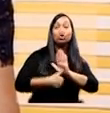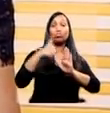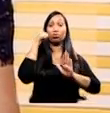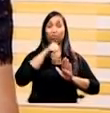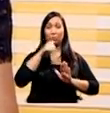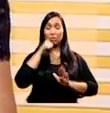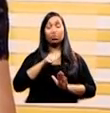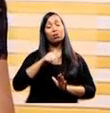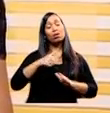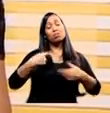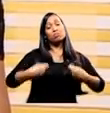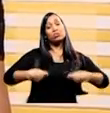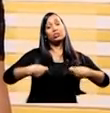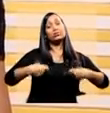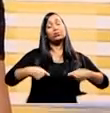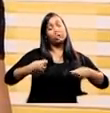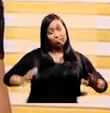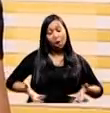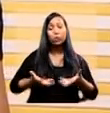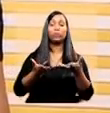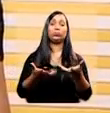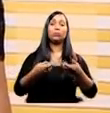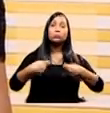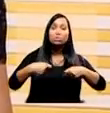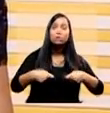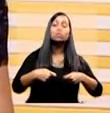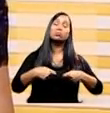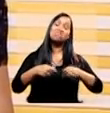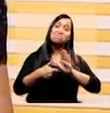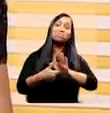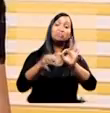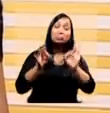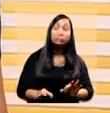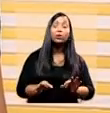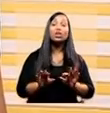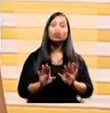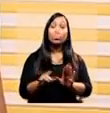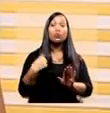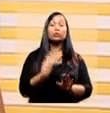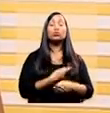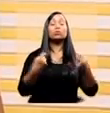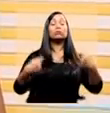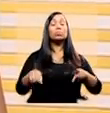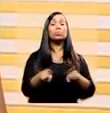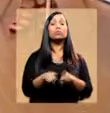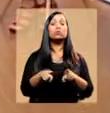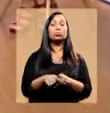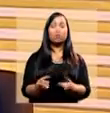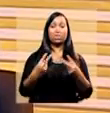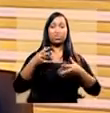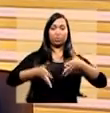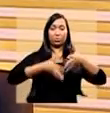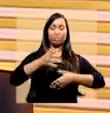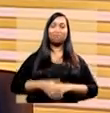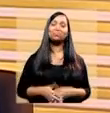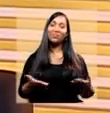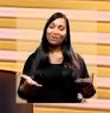identidade feminina, ela tem que ser aguçada, tem que ser explorada, sim, e nós temos que ser ouvidas. Muito obrigada. A gente faz